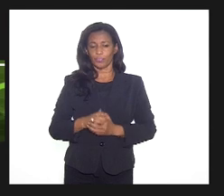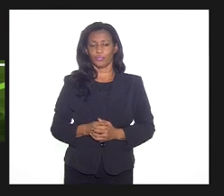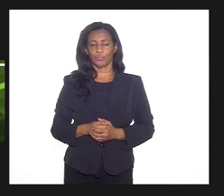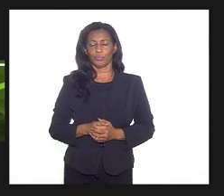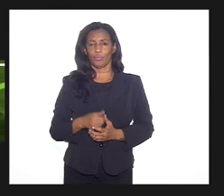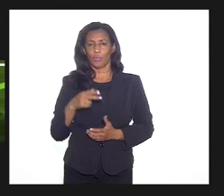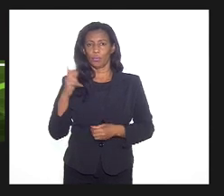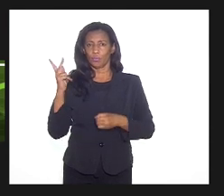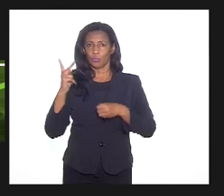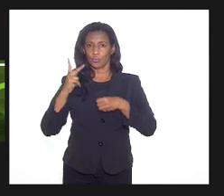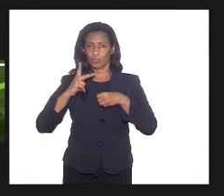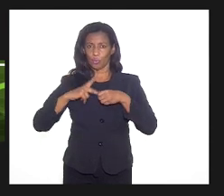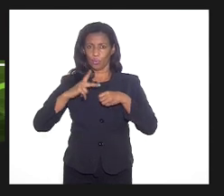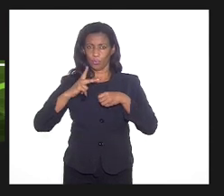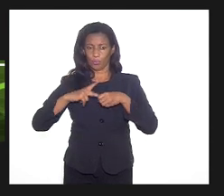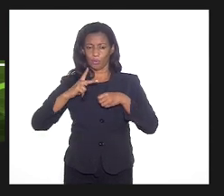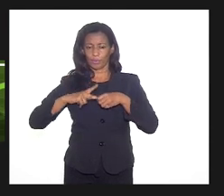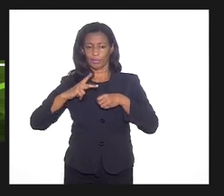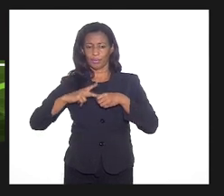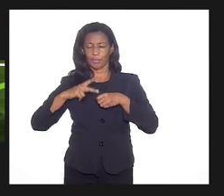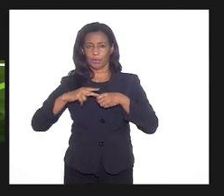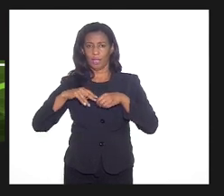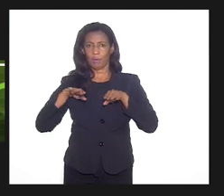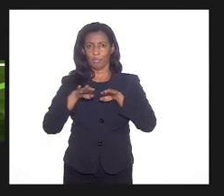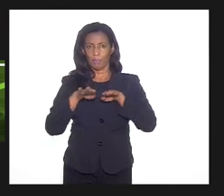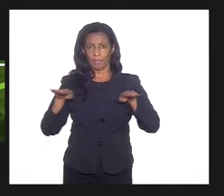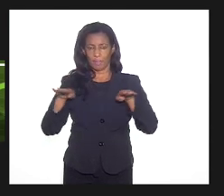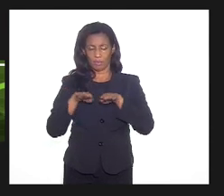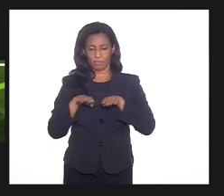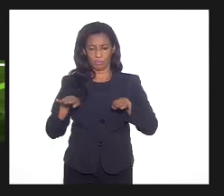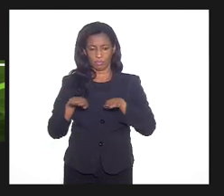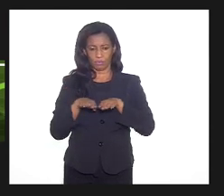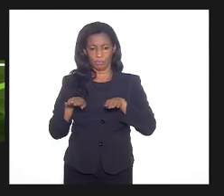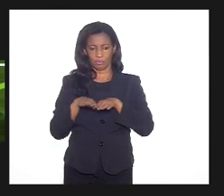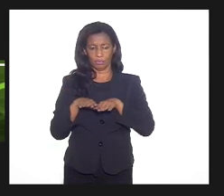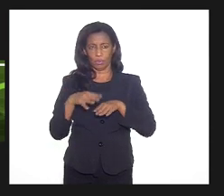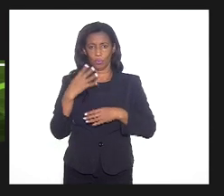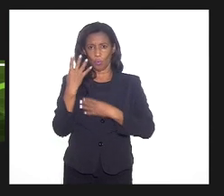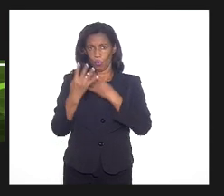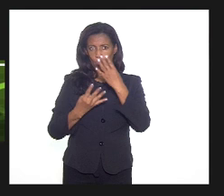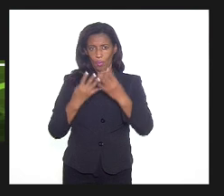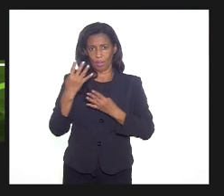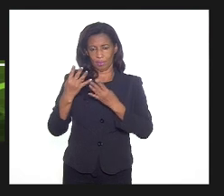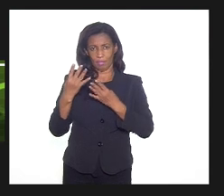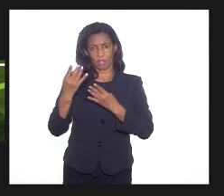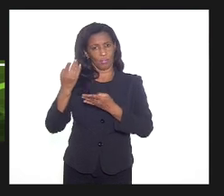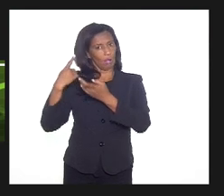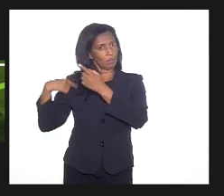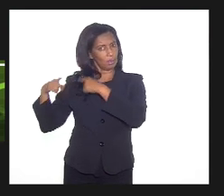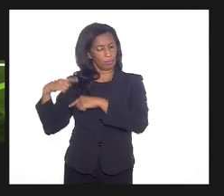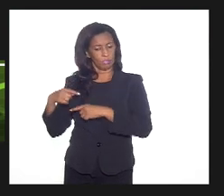de royalties em relação ao mesmo período do quadrimestre anterior.